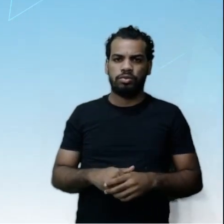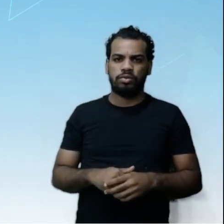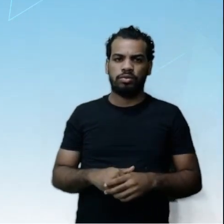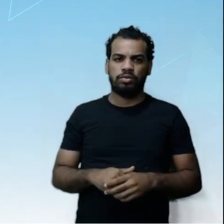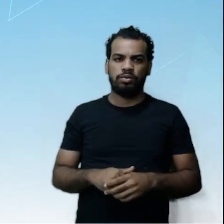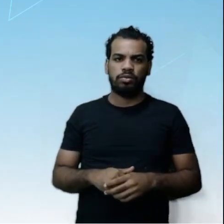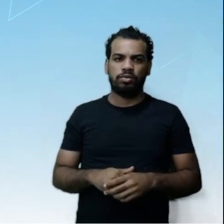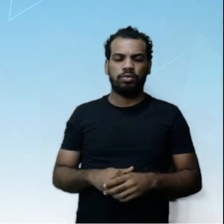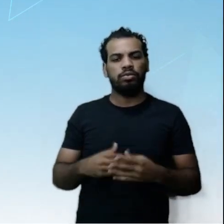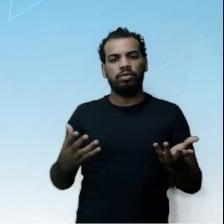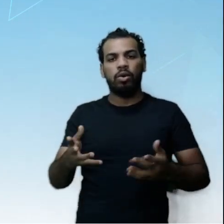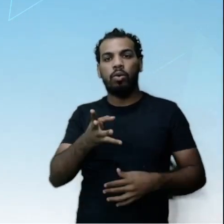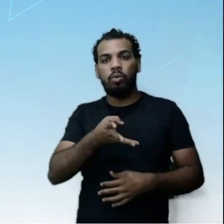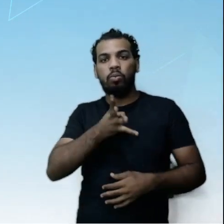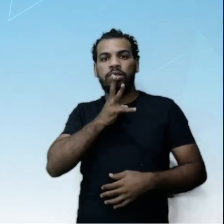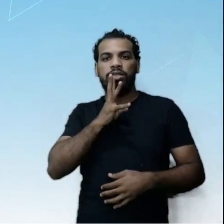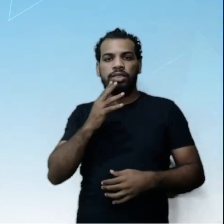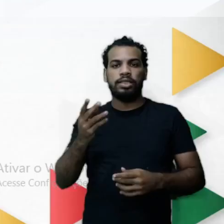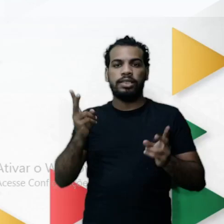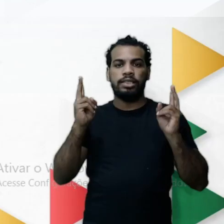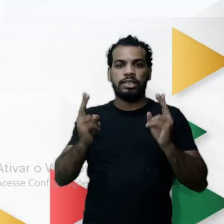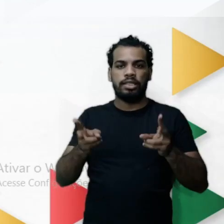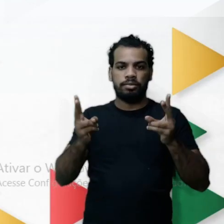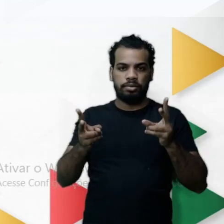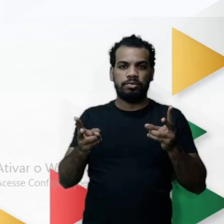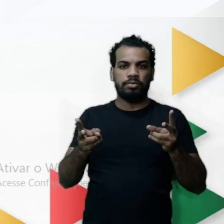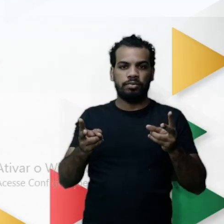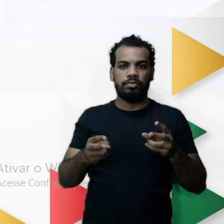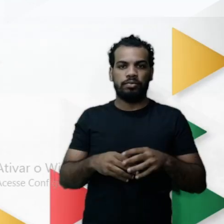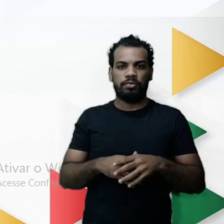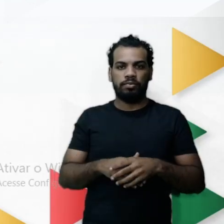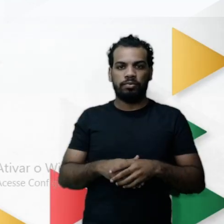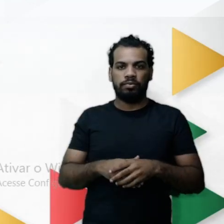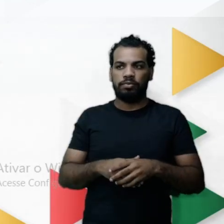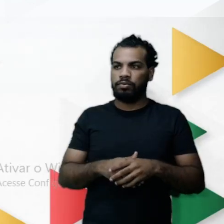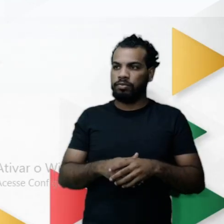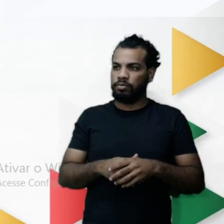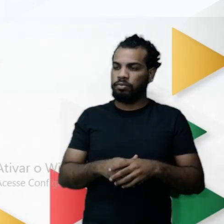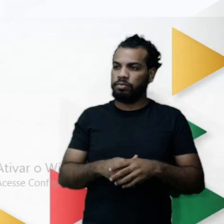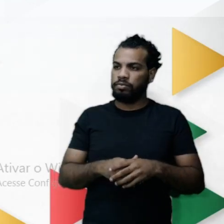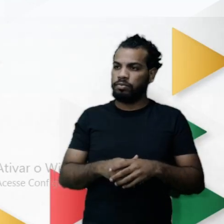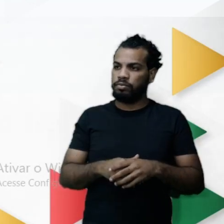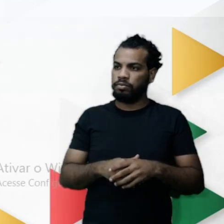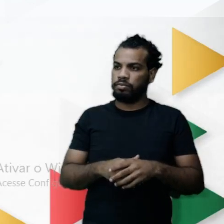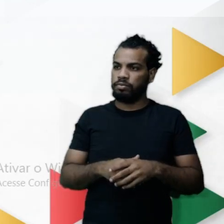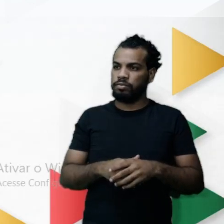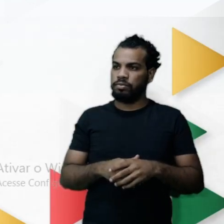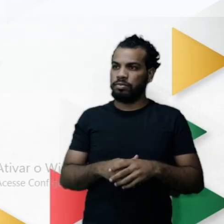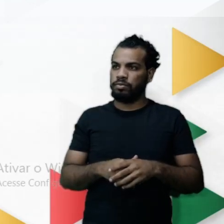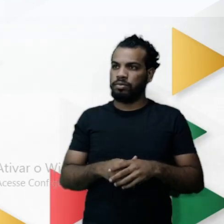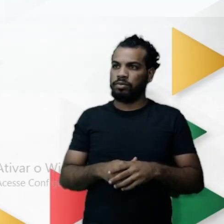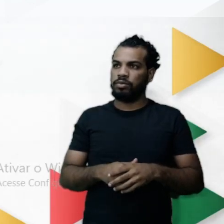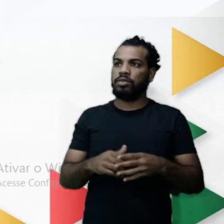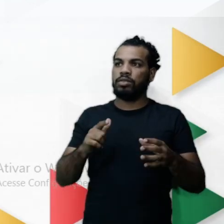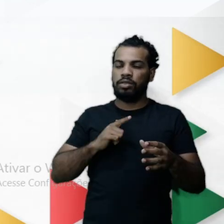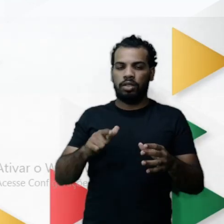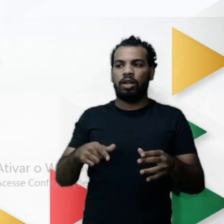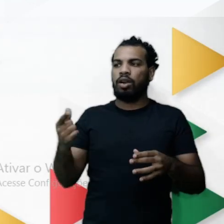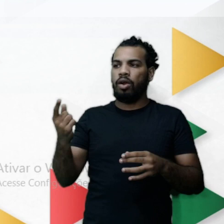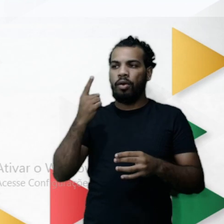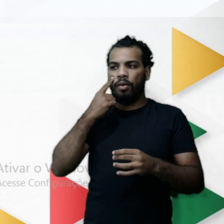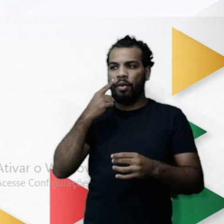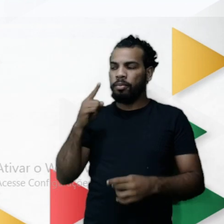sempre. Olhem aí uma estrutura de uma bula. Veja só que a bula, ela tem a sua